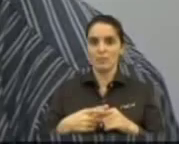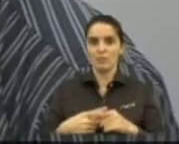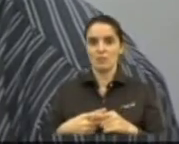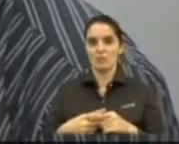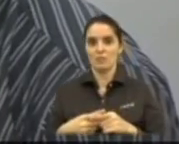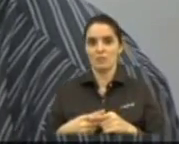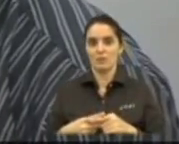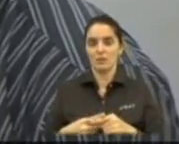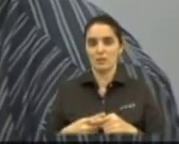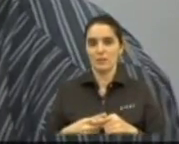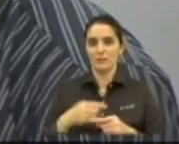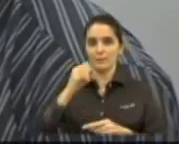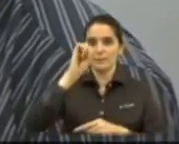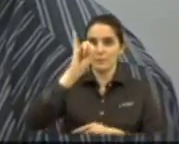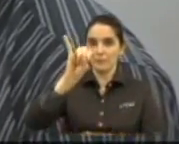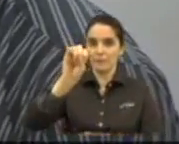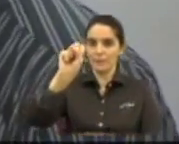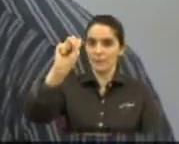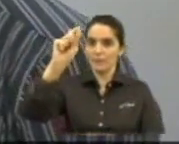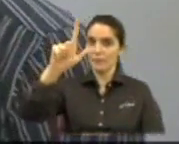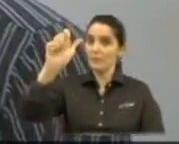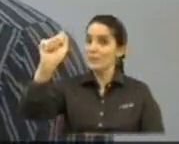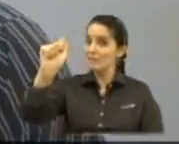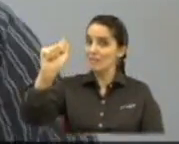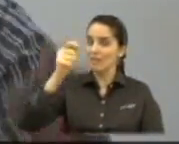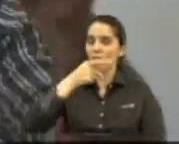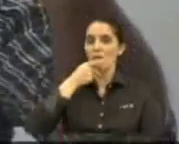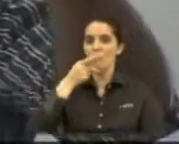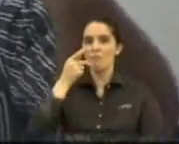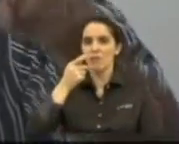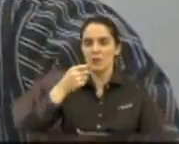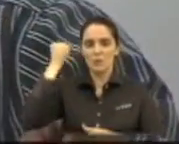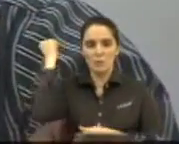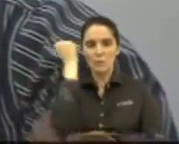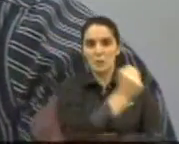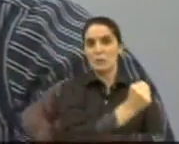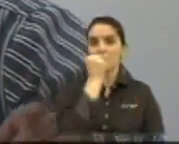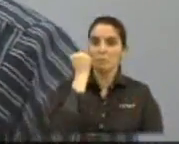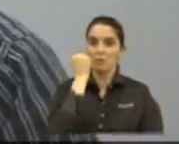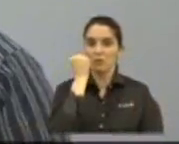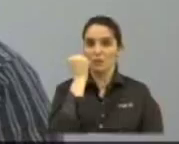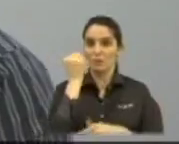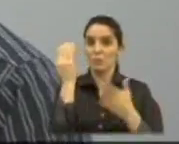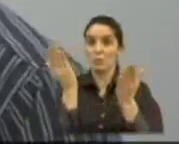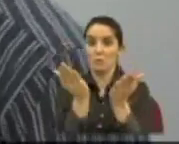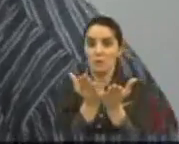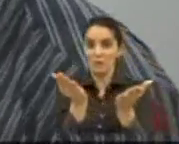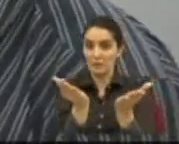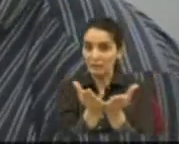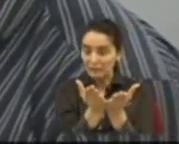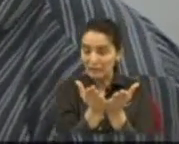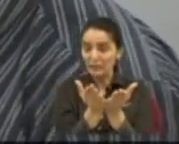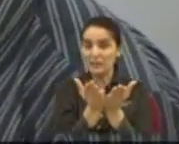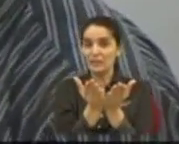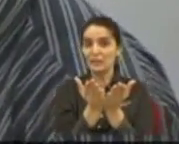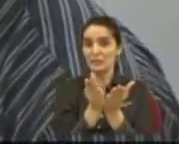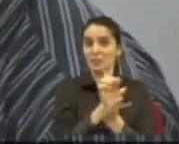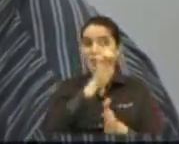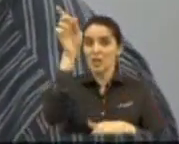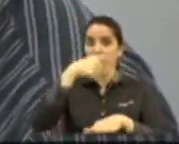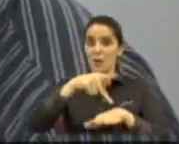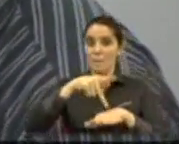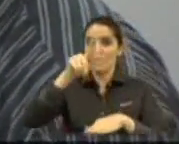assumiu o atentado de 148 pessoas no Quênia, matando cristãos, porque se diziam ser cristãos,